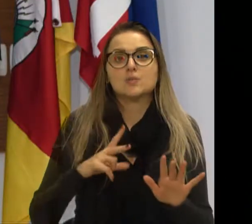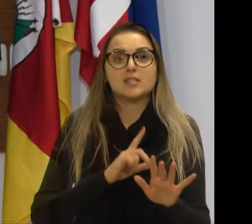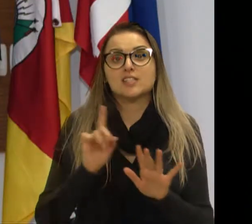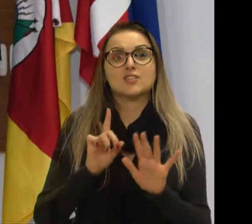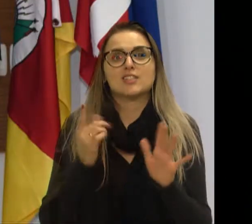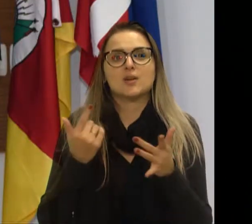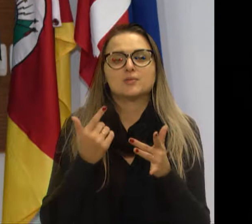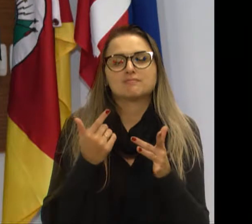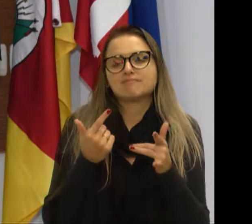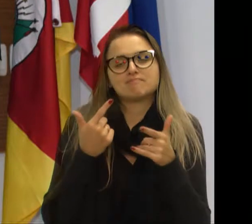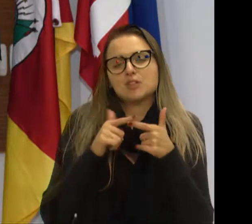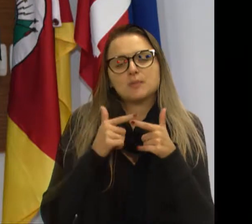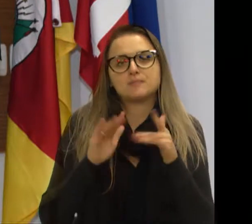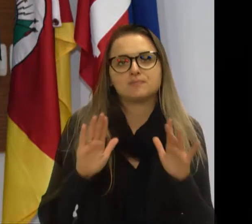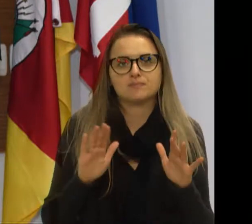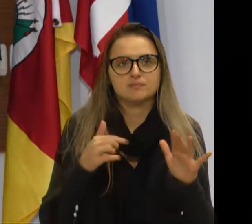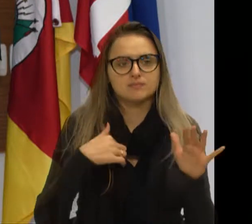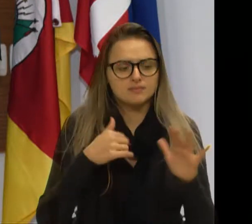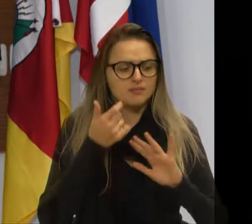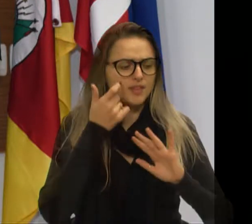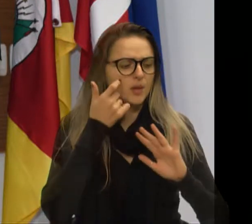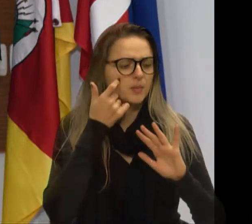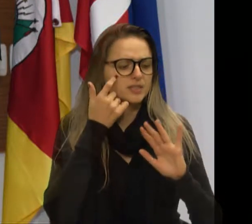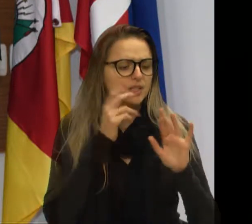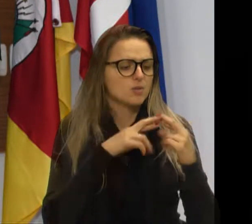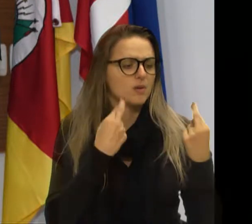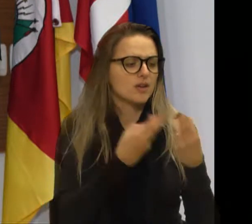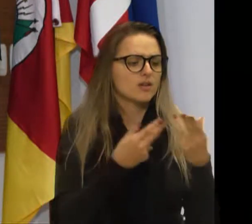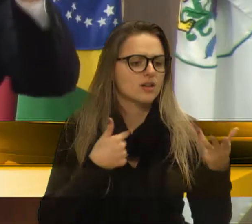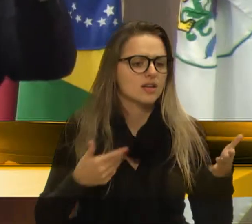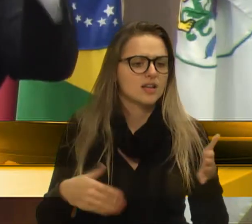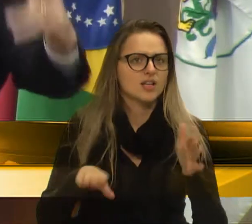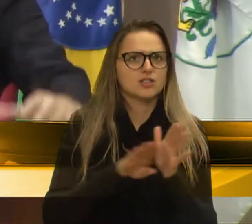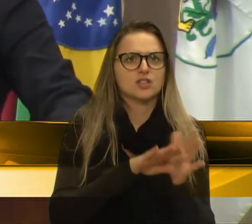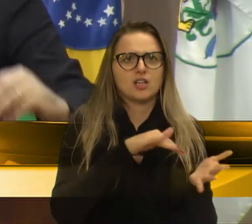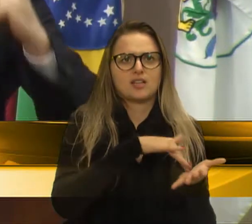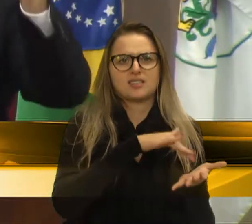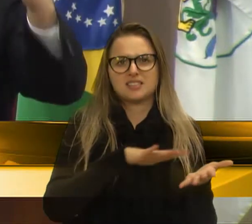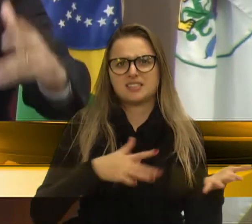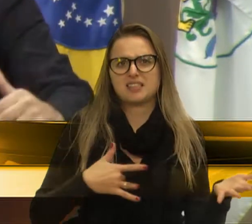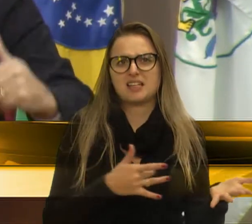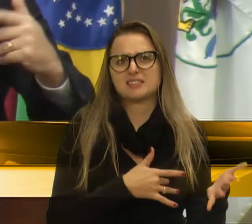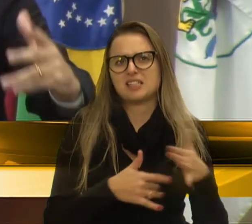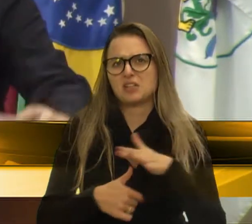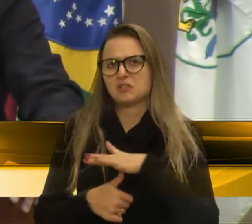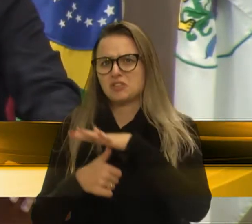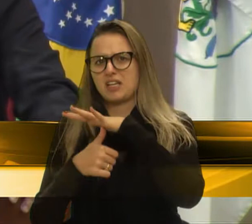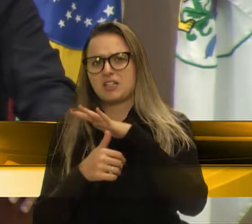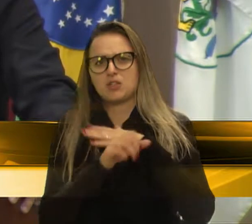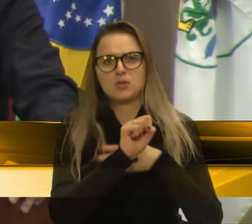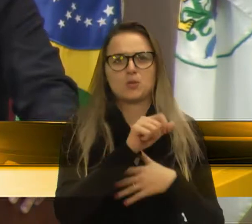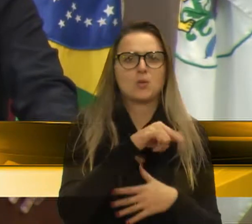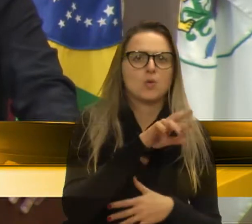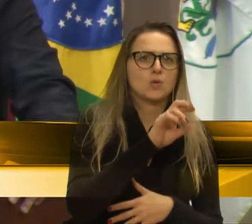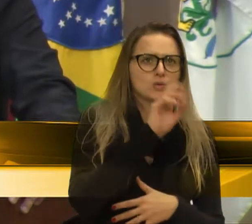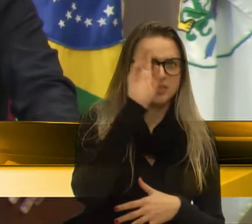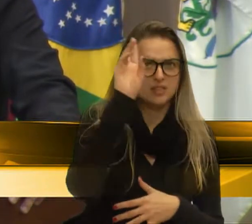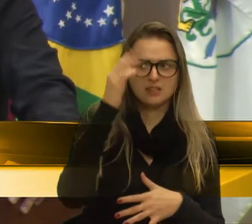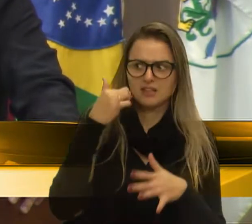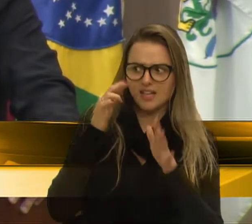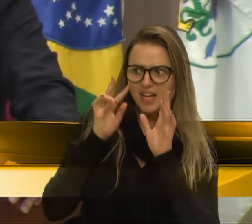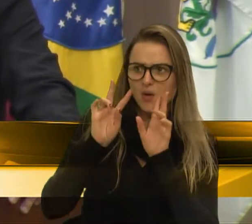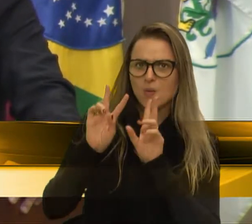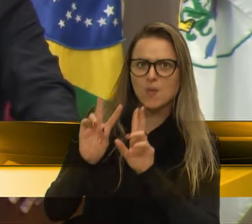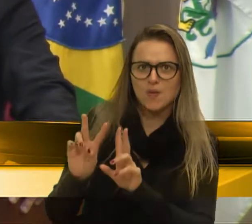lá no Hospital Geral e eu achei que era uma reunião informal. Quando eu chego, está secretário da Saúde, reitor, o Sandro. E eu olhei para o Sandro: